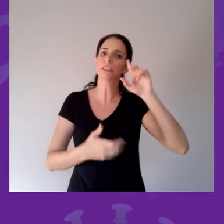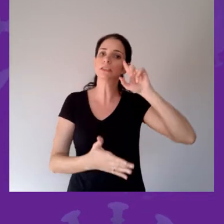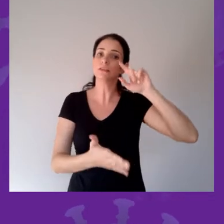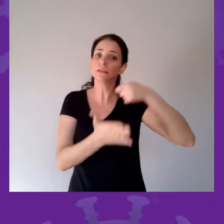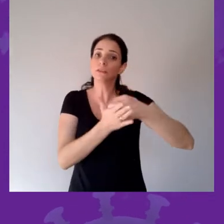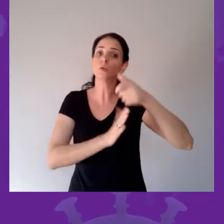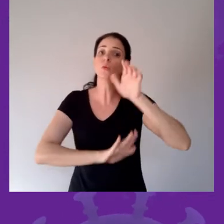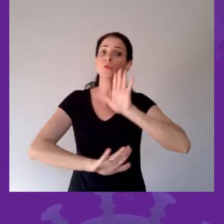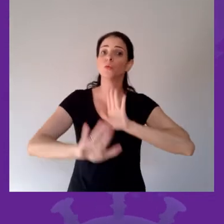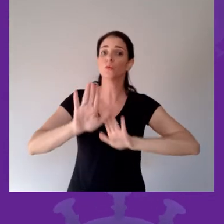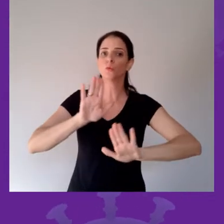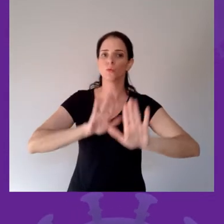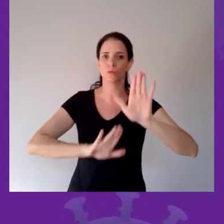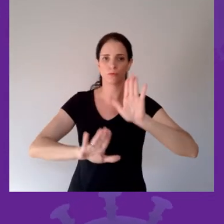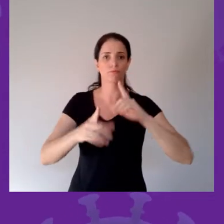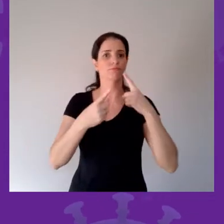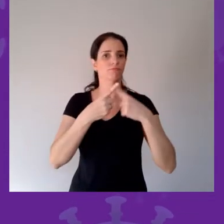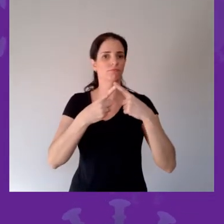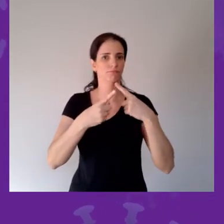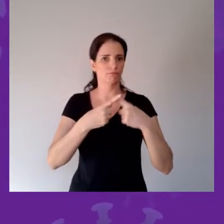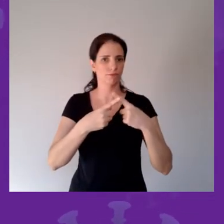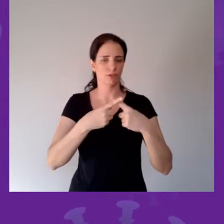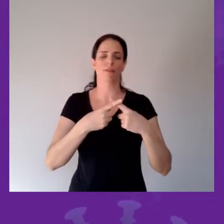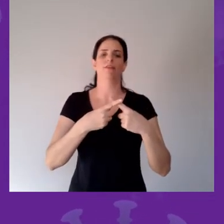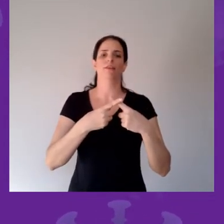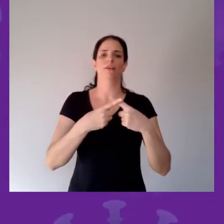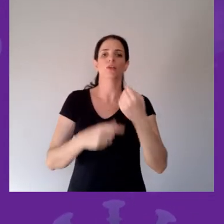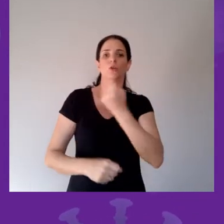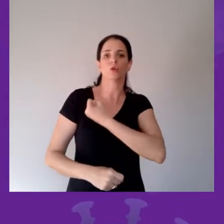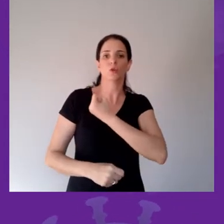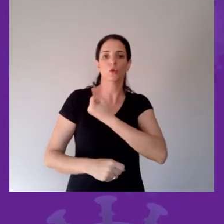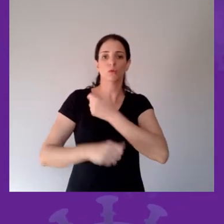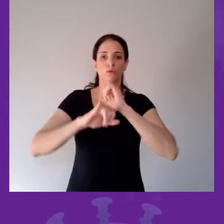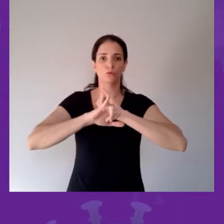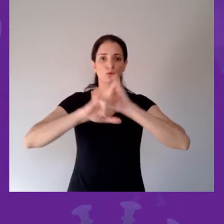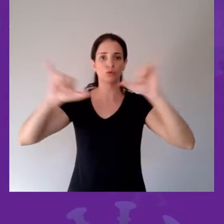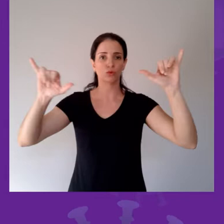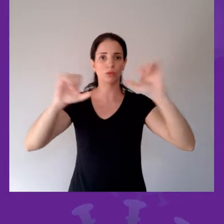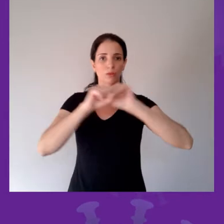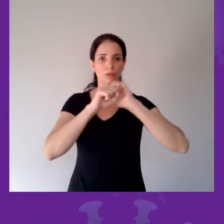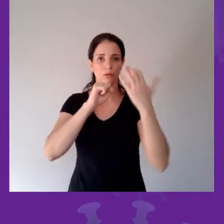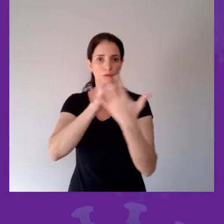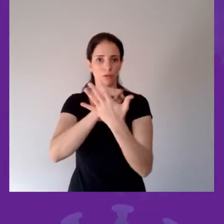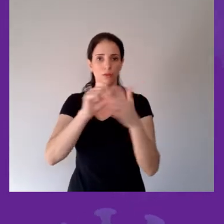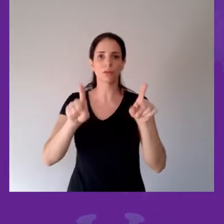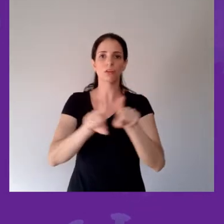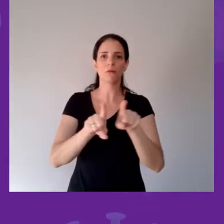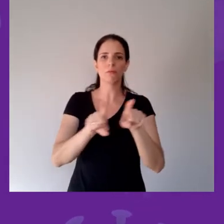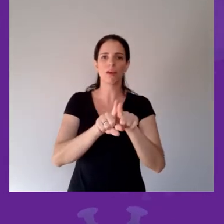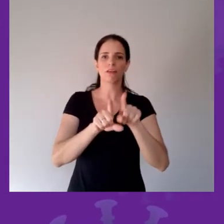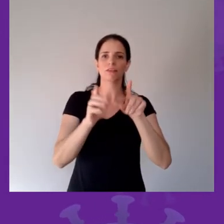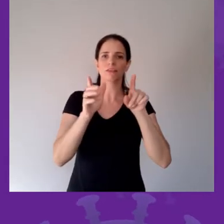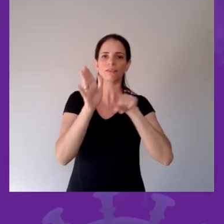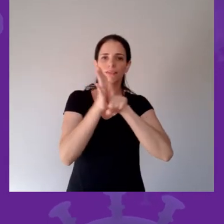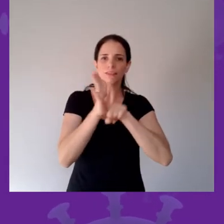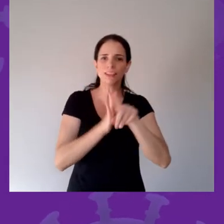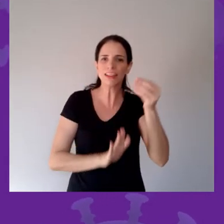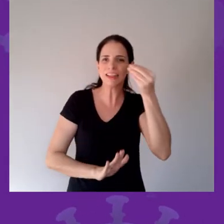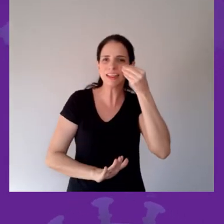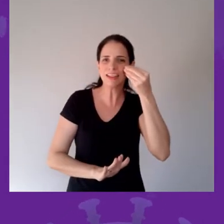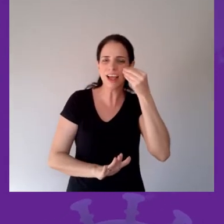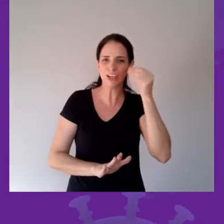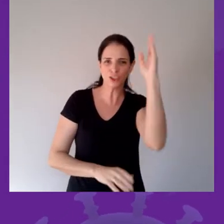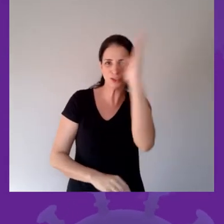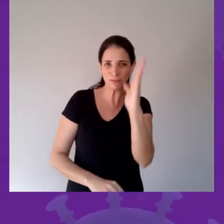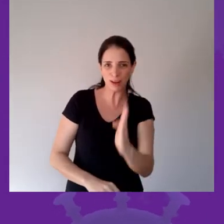com essas medidas, porque a subnotificação epidemiológica e a falta de testes no país está tornando essa